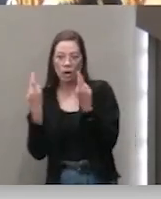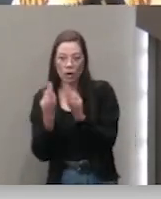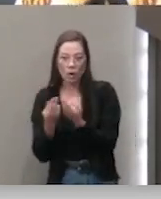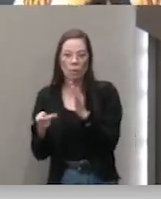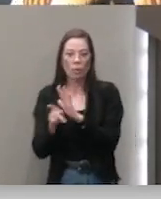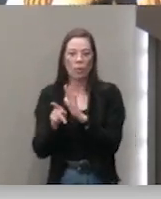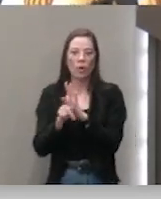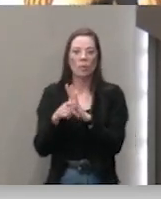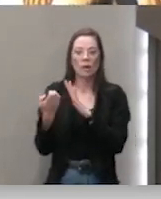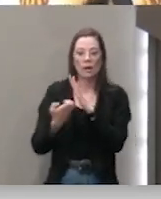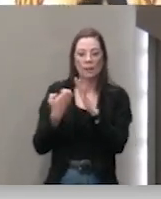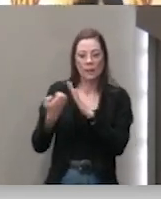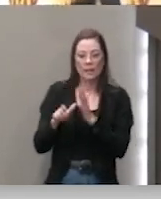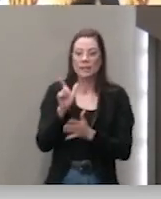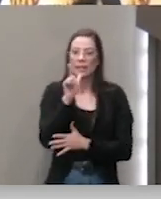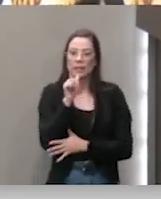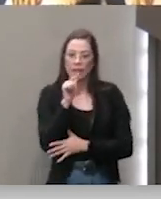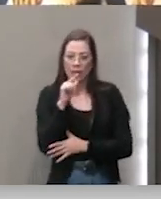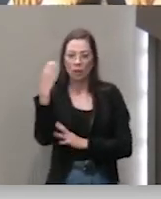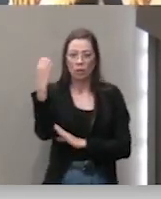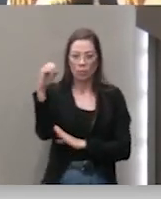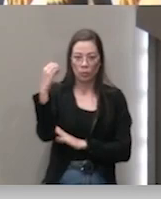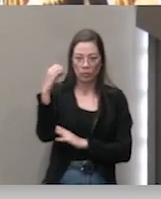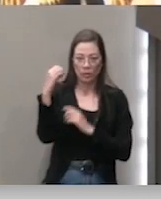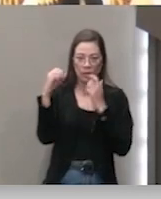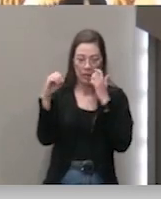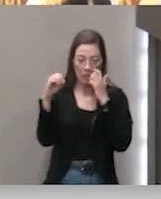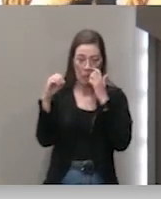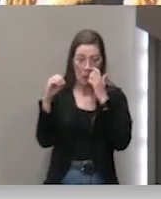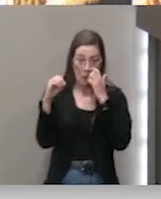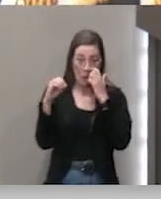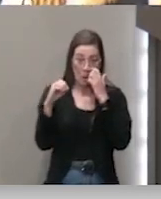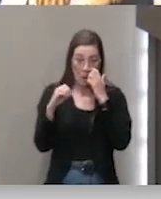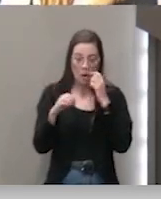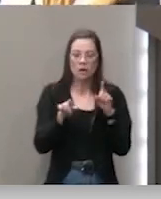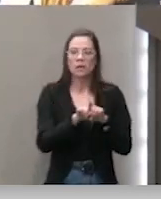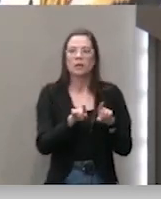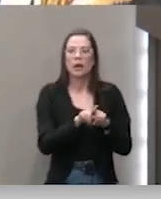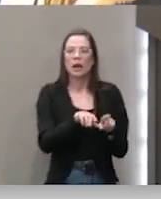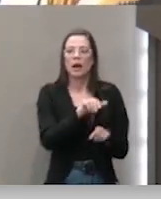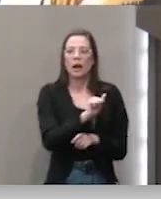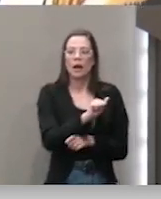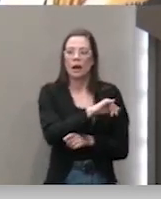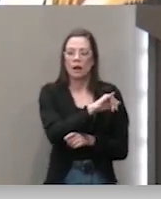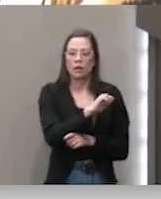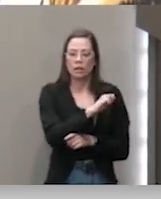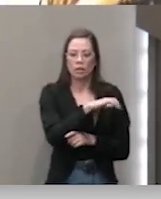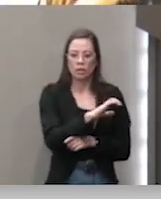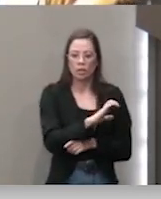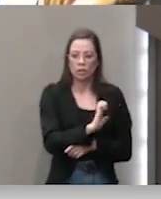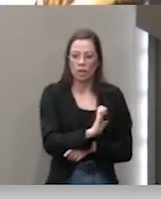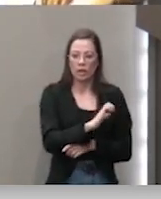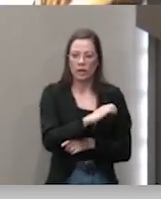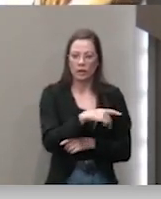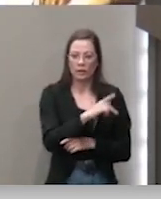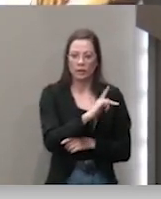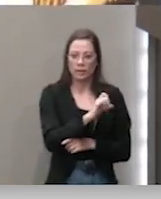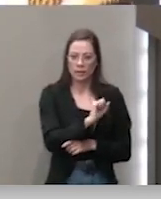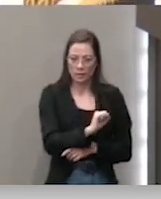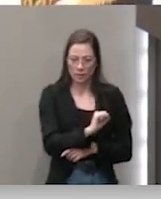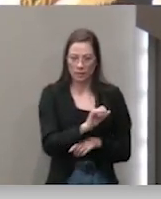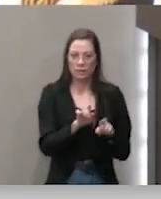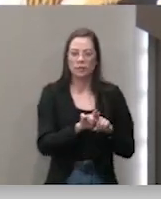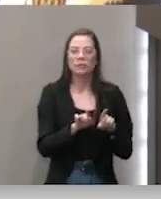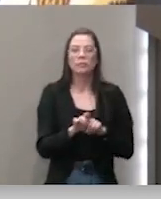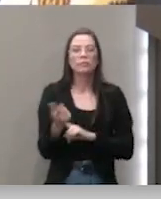Corsã Egea, em Porto Alegre. E a Jerx, exatamente, vereadora Ada, me complementando. Então,